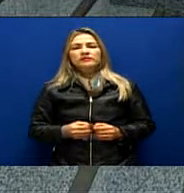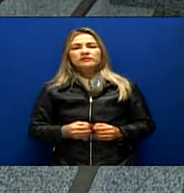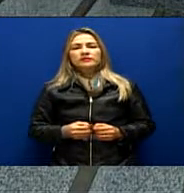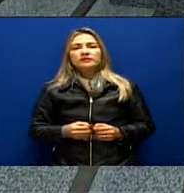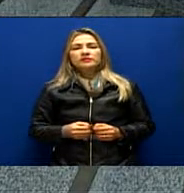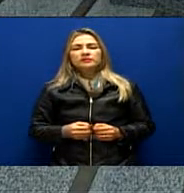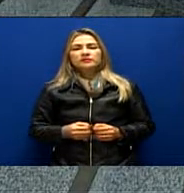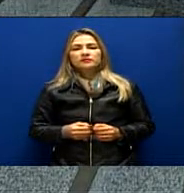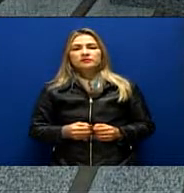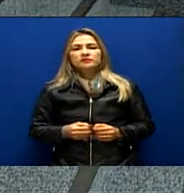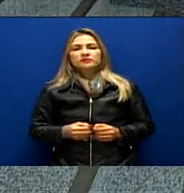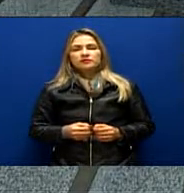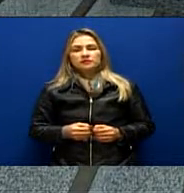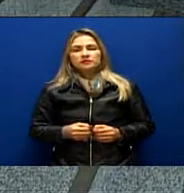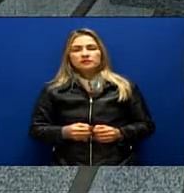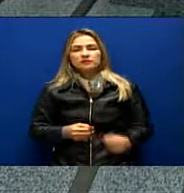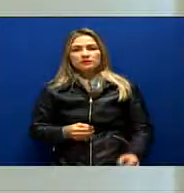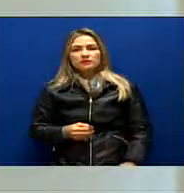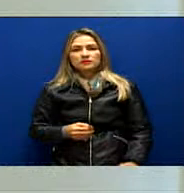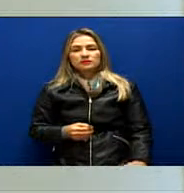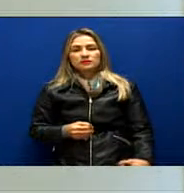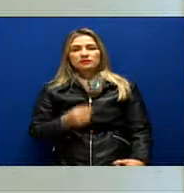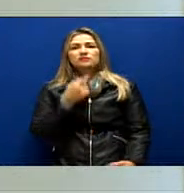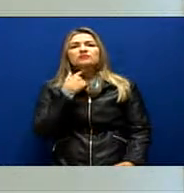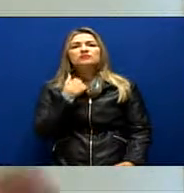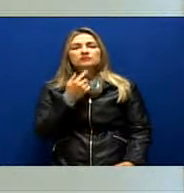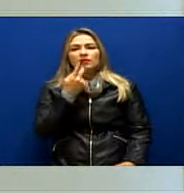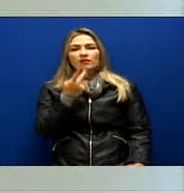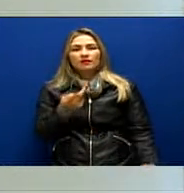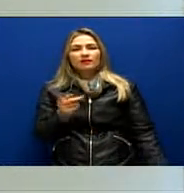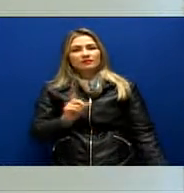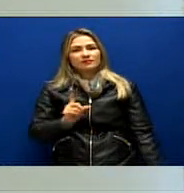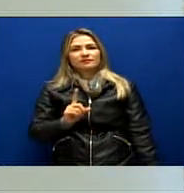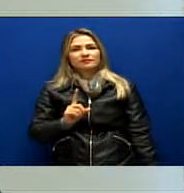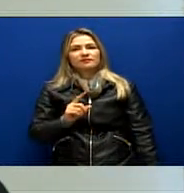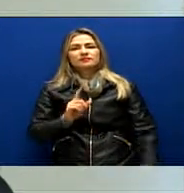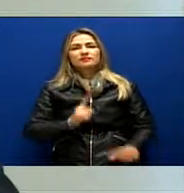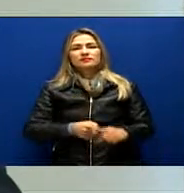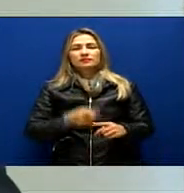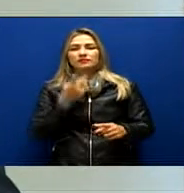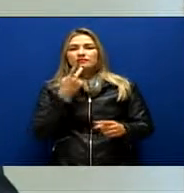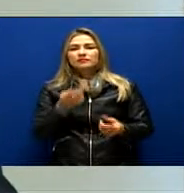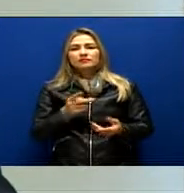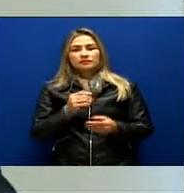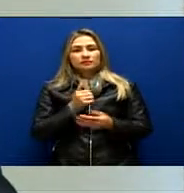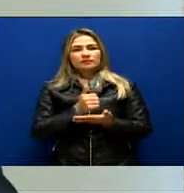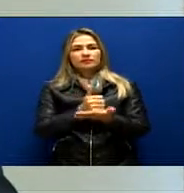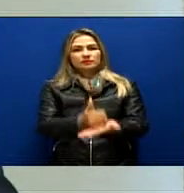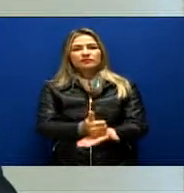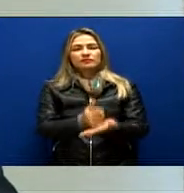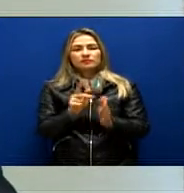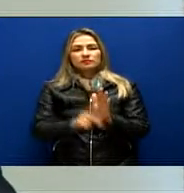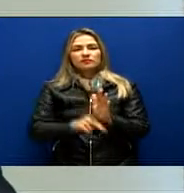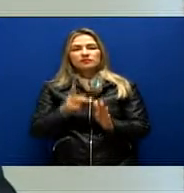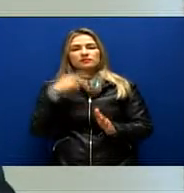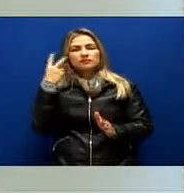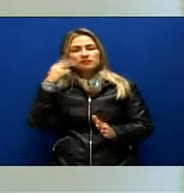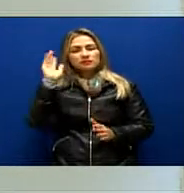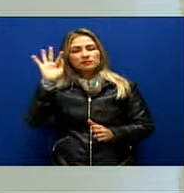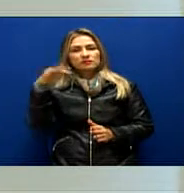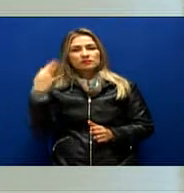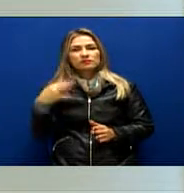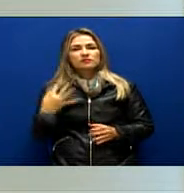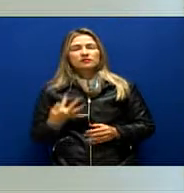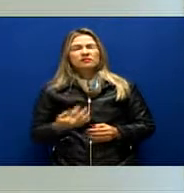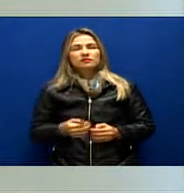confesso que eu nem iria falar, que eu já tinha manifestado apoio ao projeto da eminente vereadora